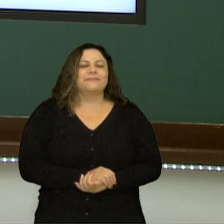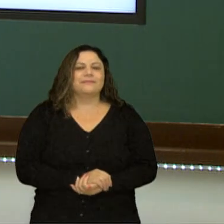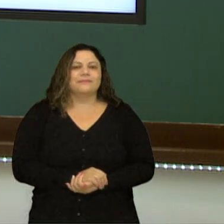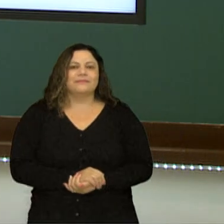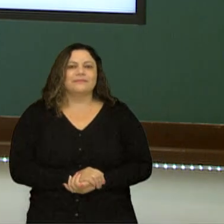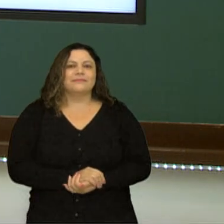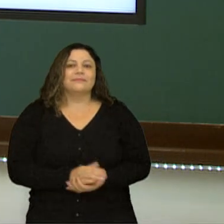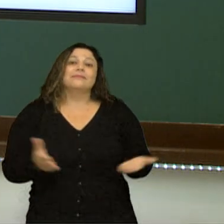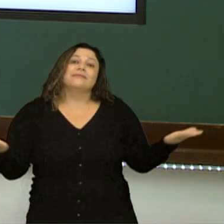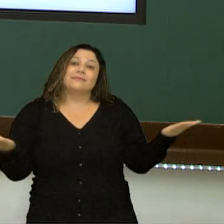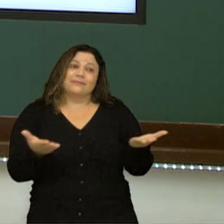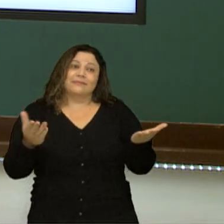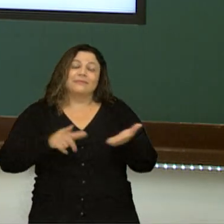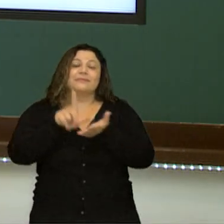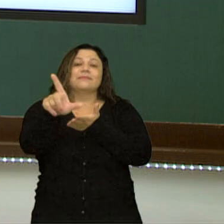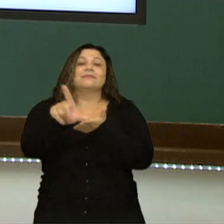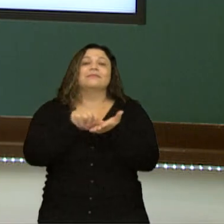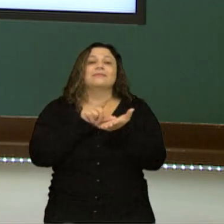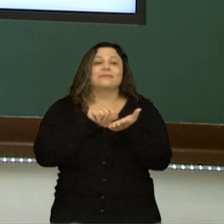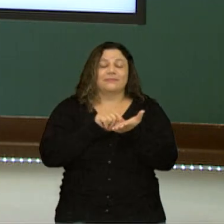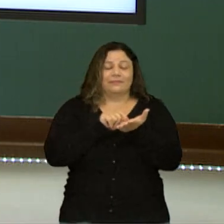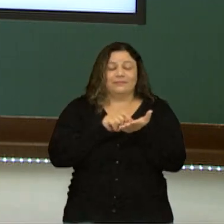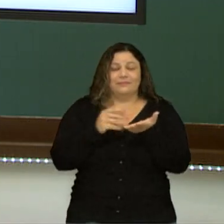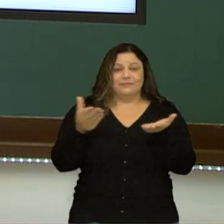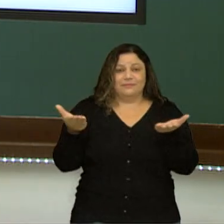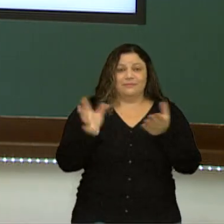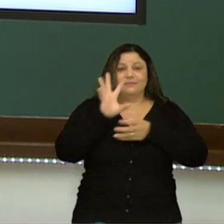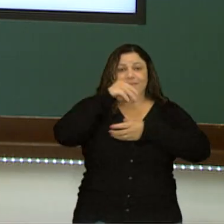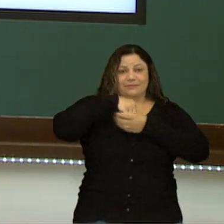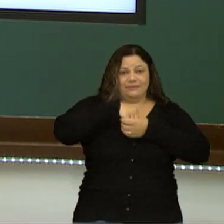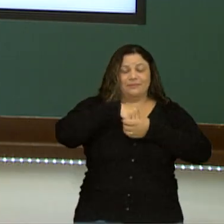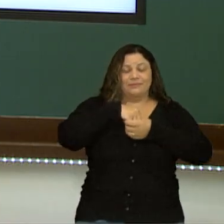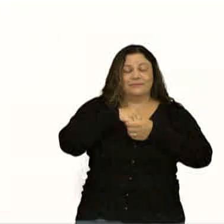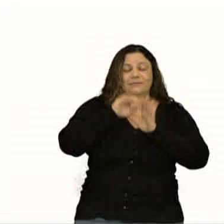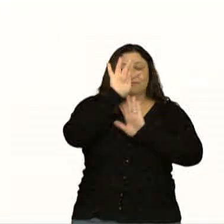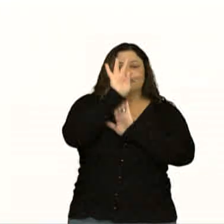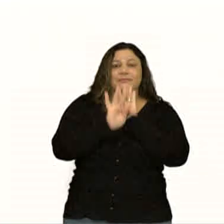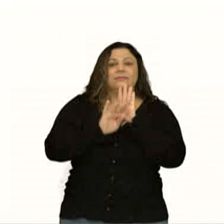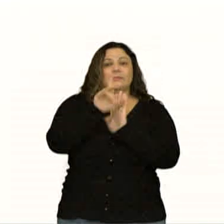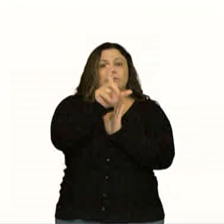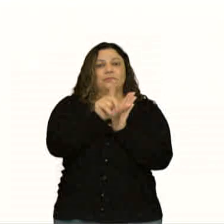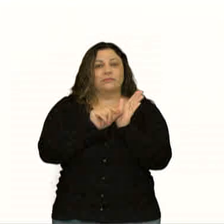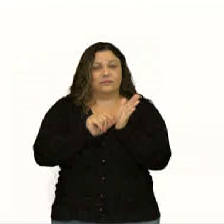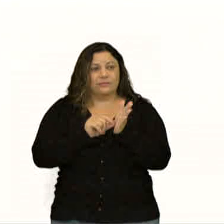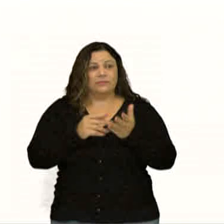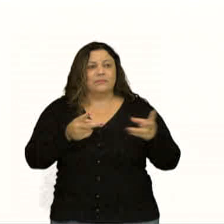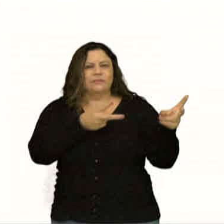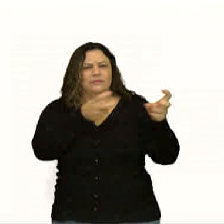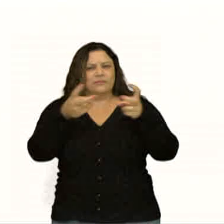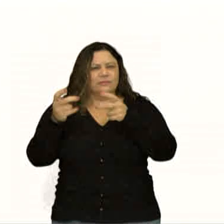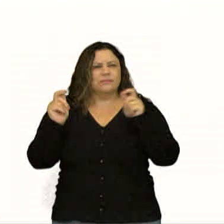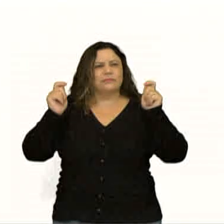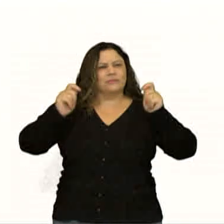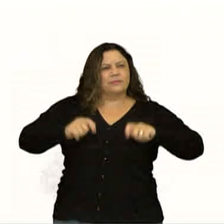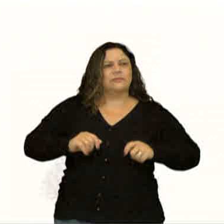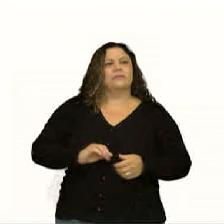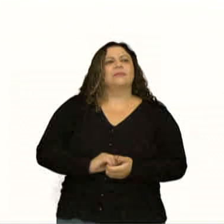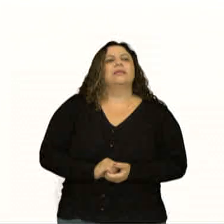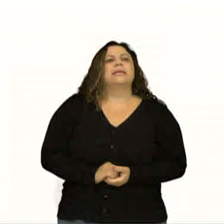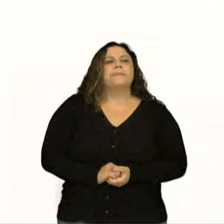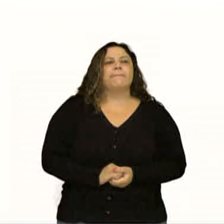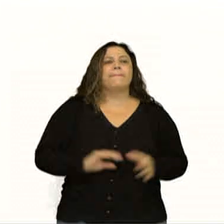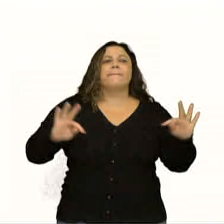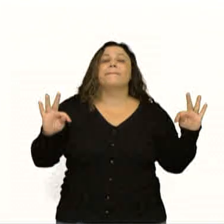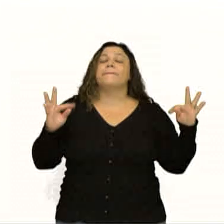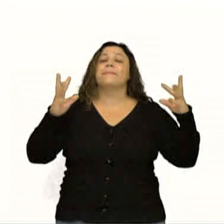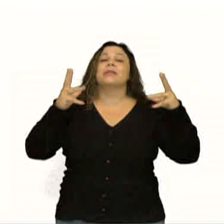lá. Vamos ver. Dentro lá do texto tem os artigos também. Vamos observar aqui. Por serem inerentes a